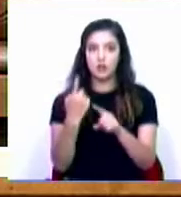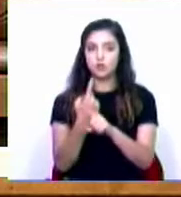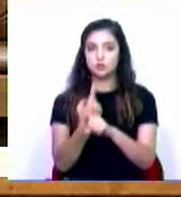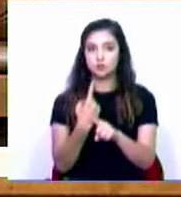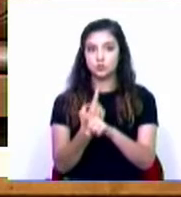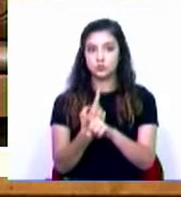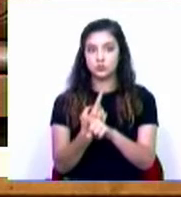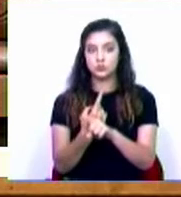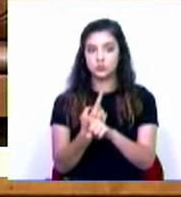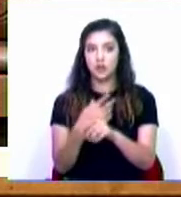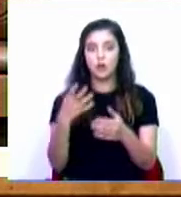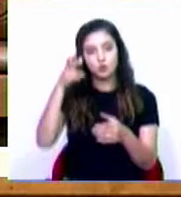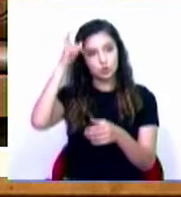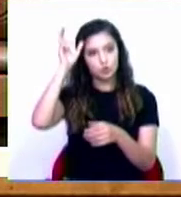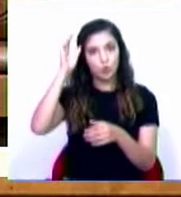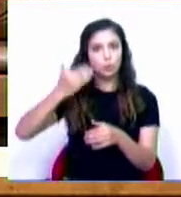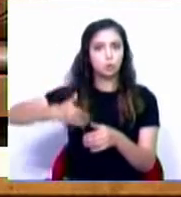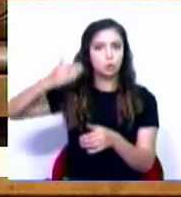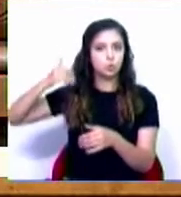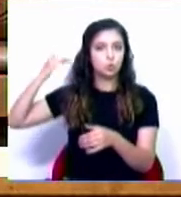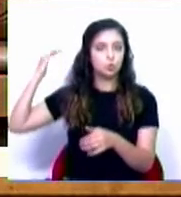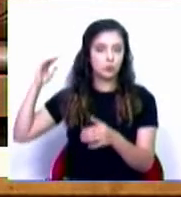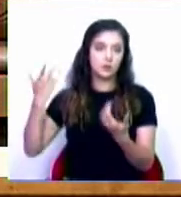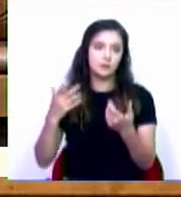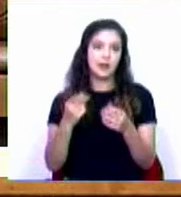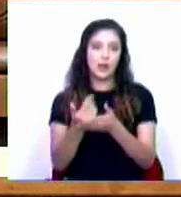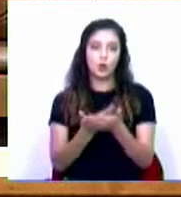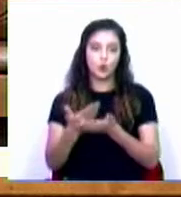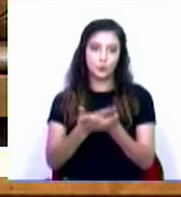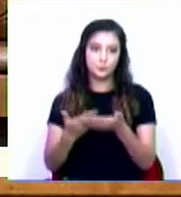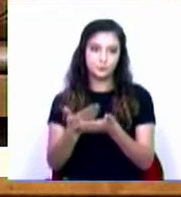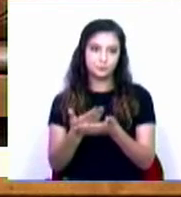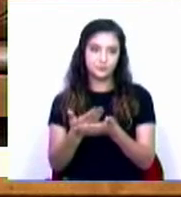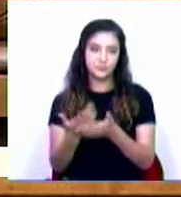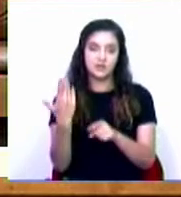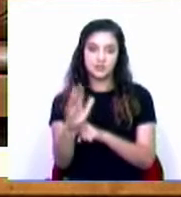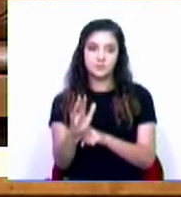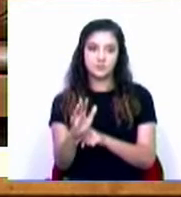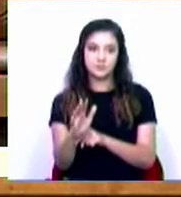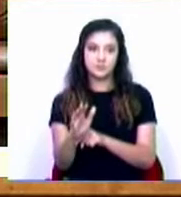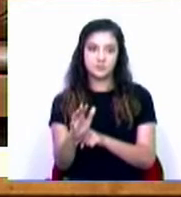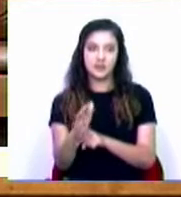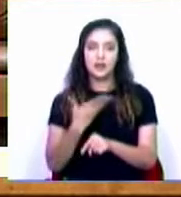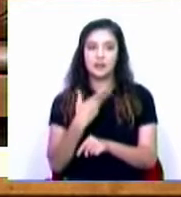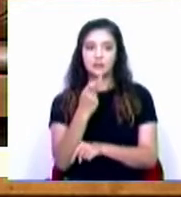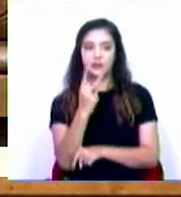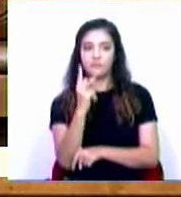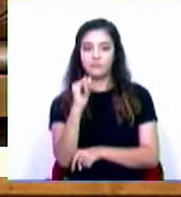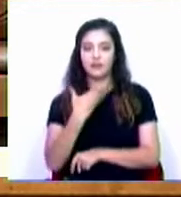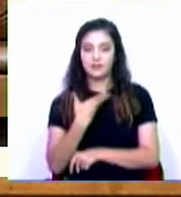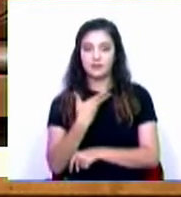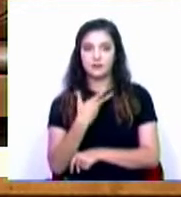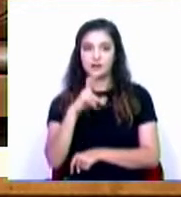comparativas são um dos conceitos mais antigos na economia e vai longe o exemplo no século XIX, David Ricardo, entre Portugal e